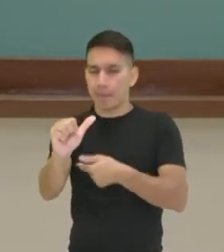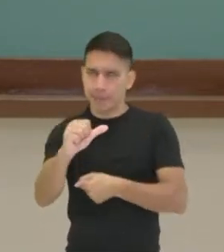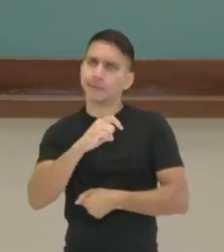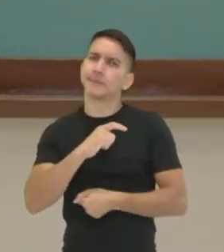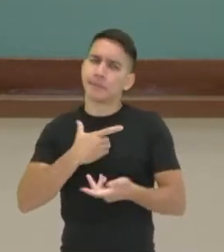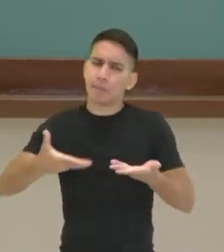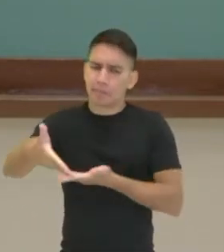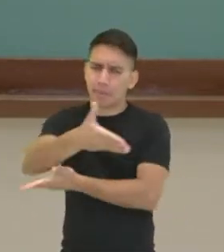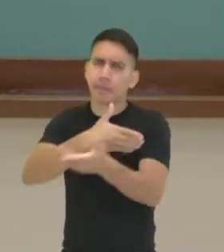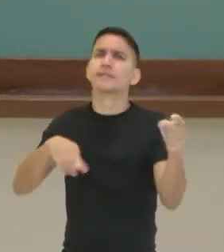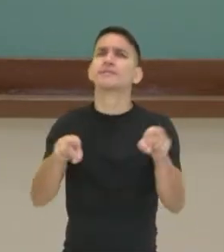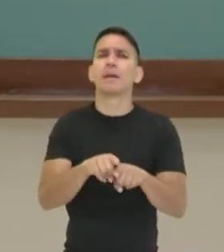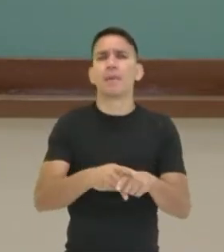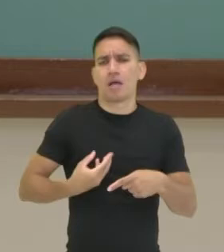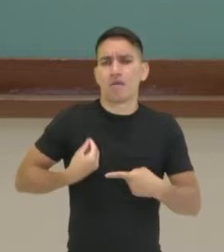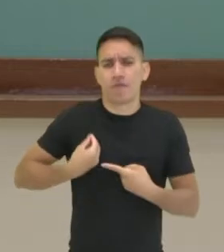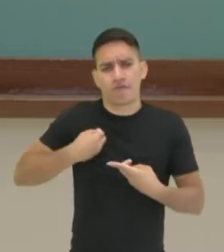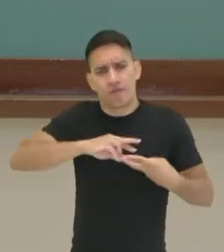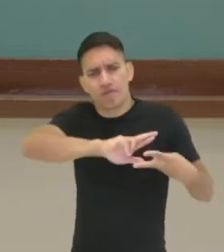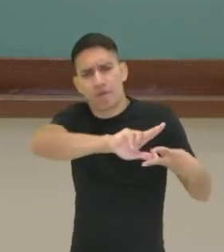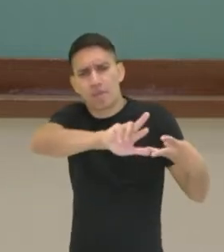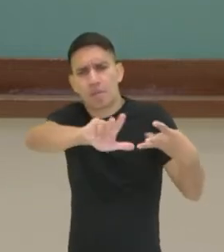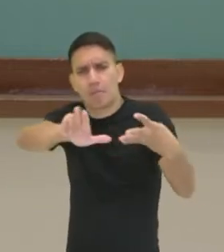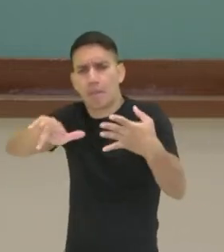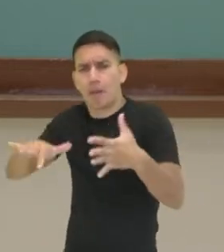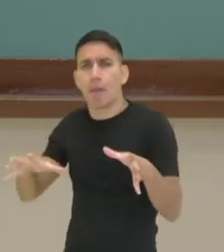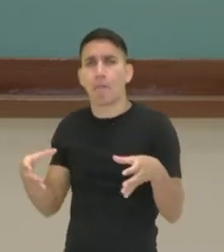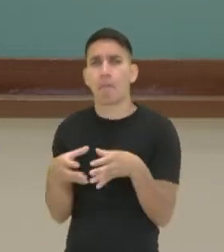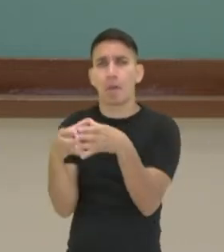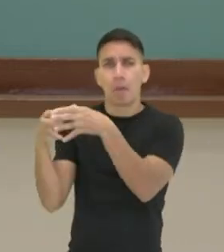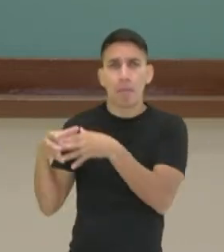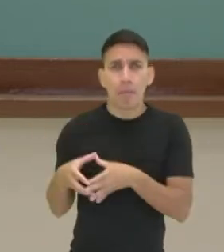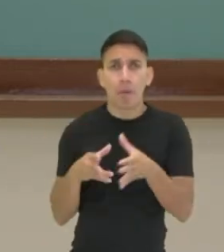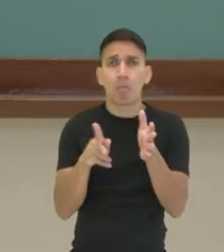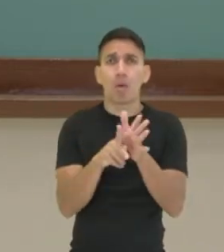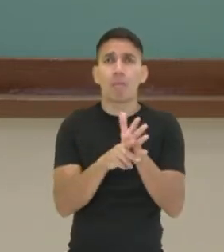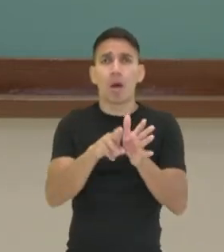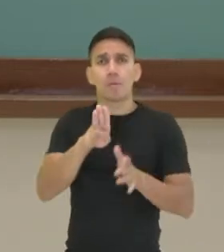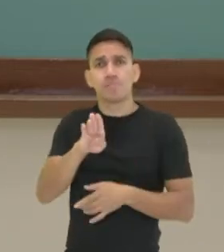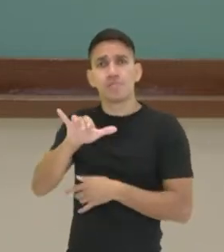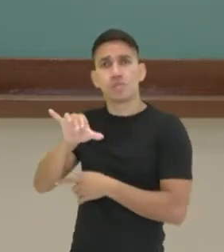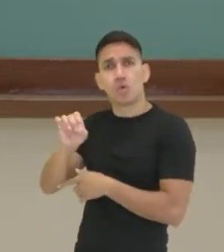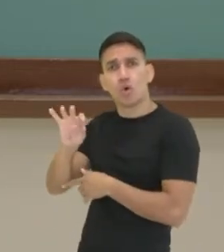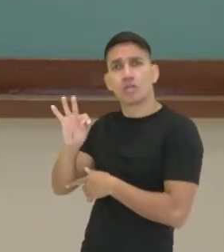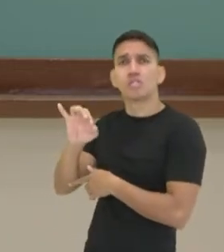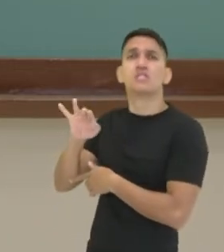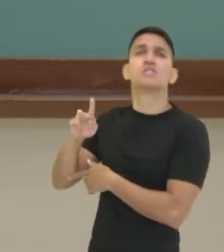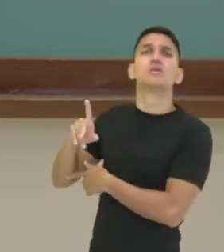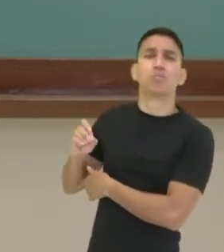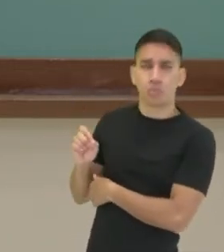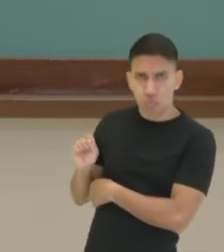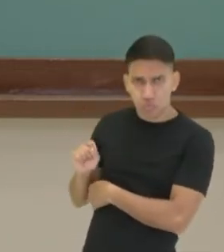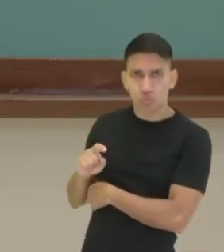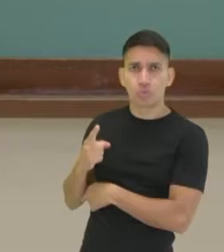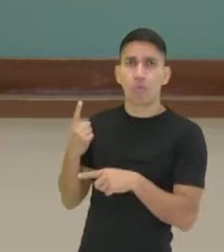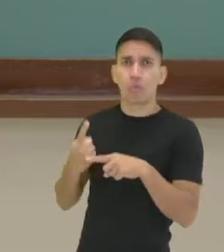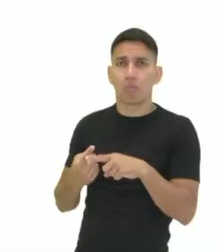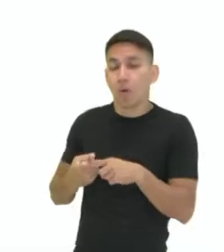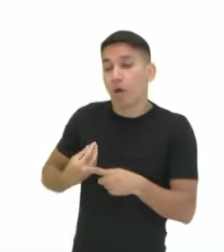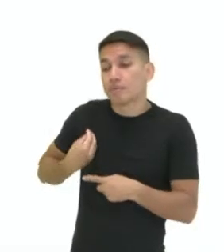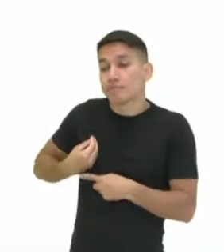os fatores vivos das comunidades, que são os fatores bióticos. Então, a relação entre ambiente e ser vivo, tá? Os